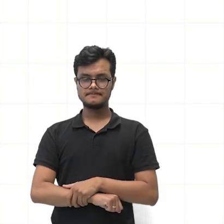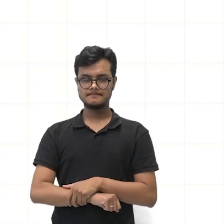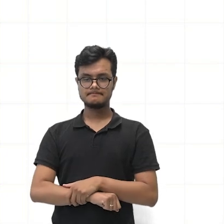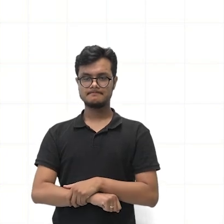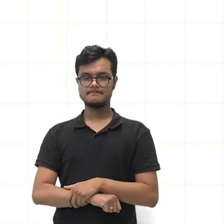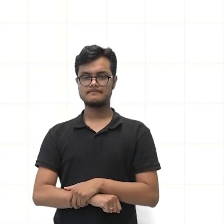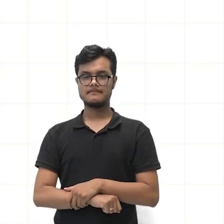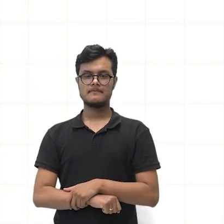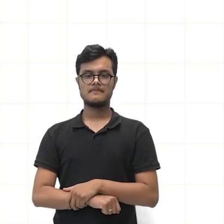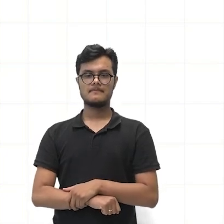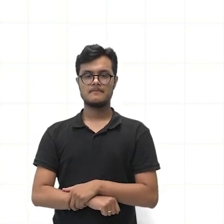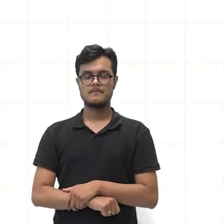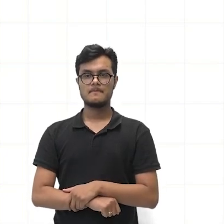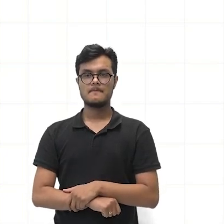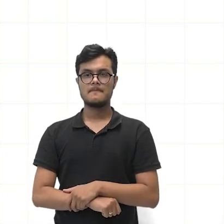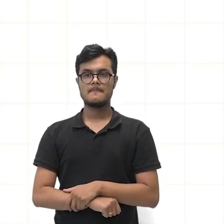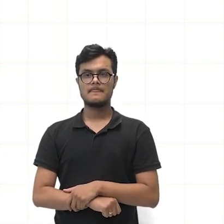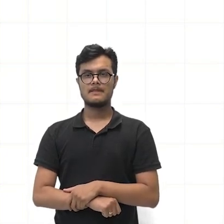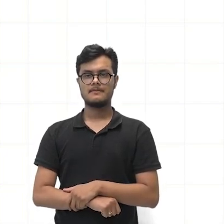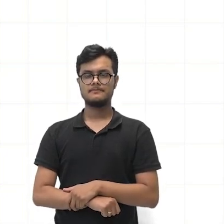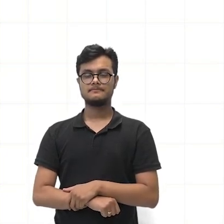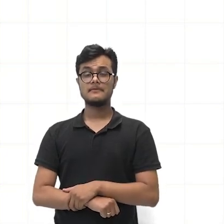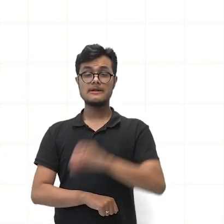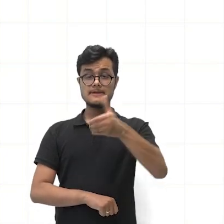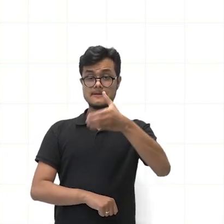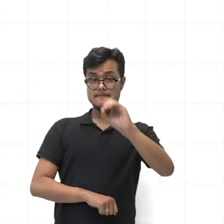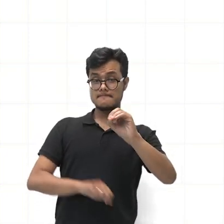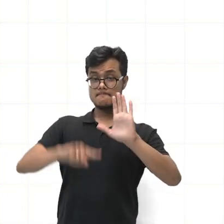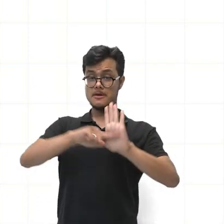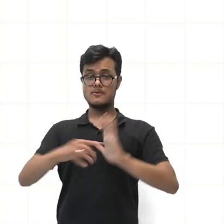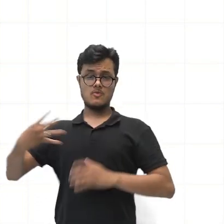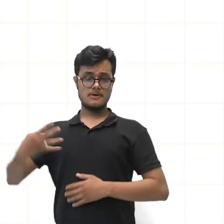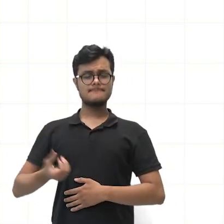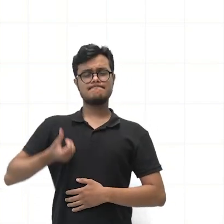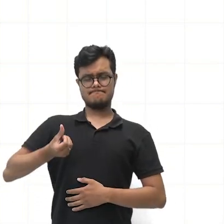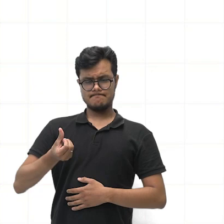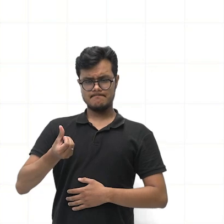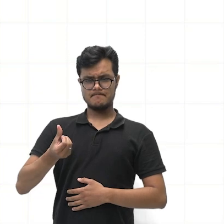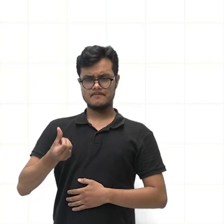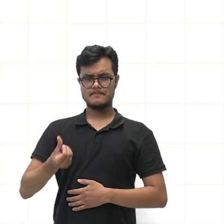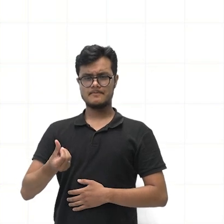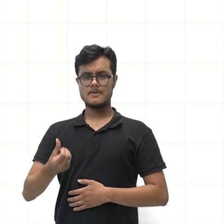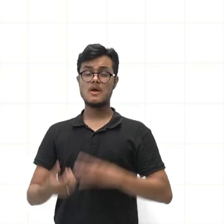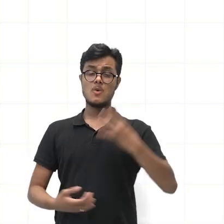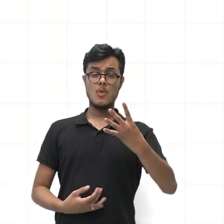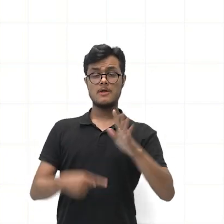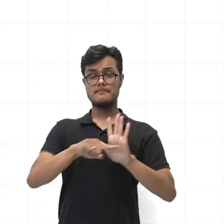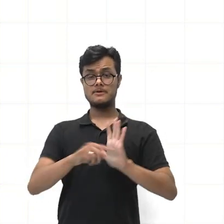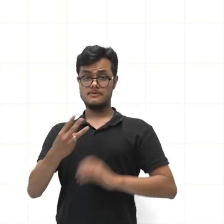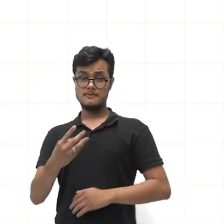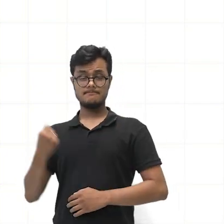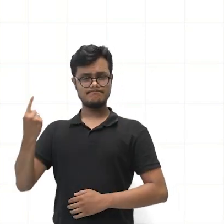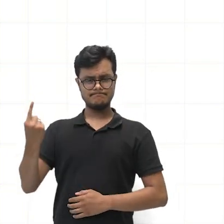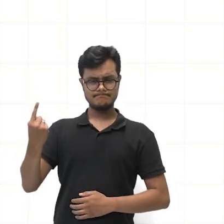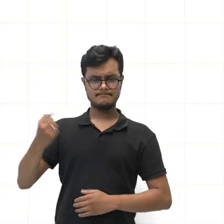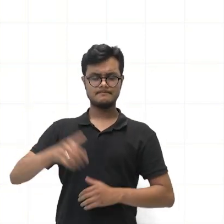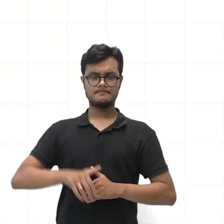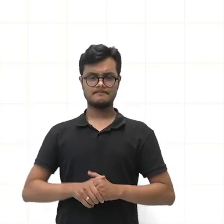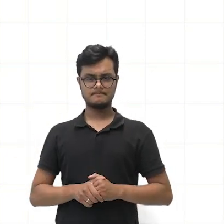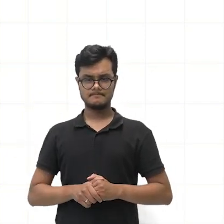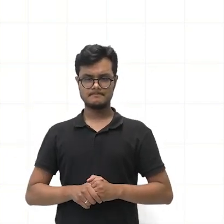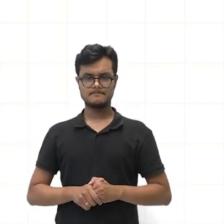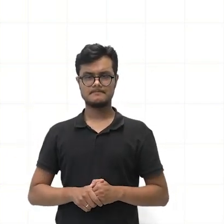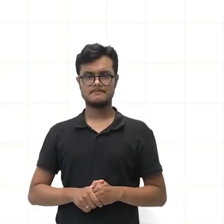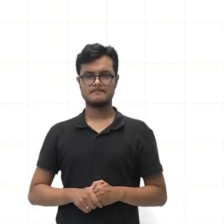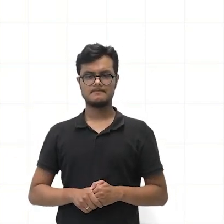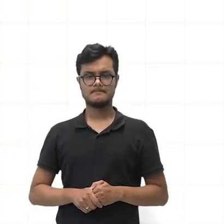Aí nós vamos ter 10 menos 4, 6. 4 menos 3, 1. Aqui